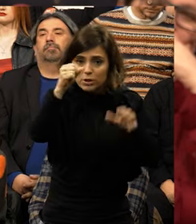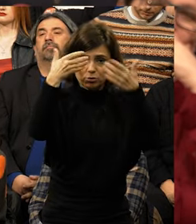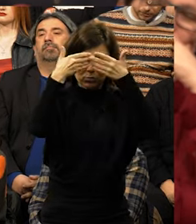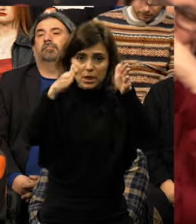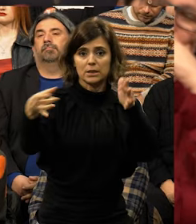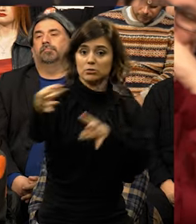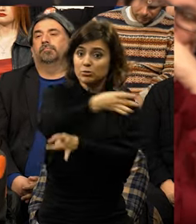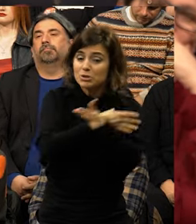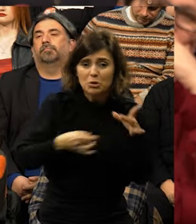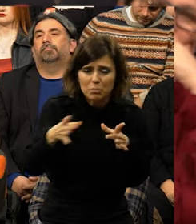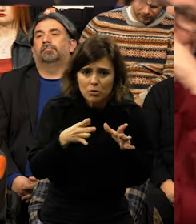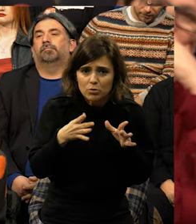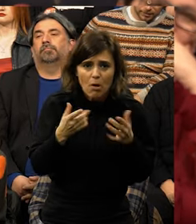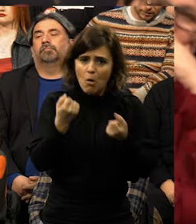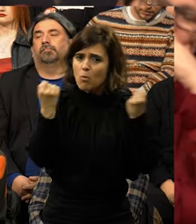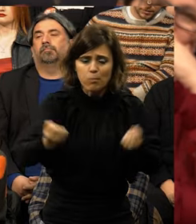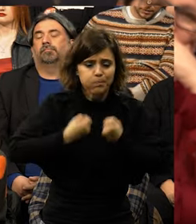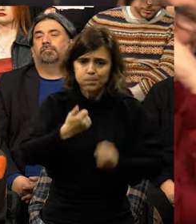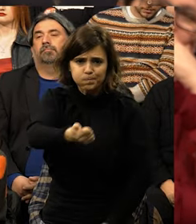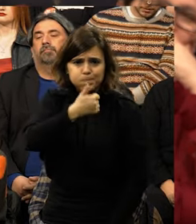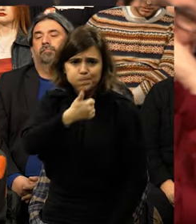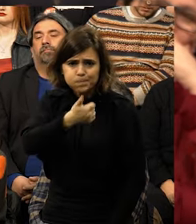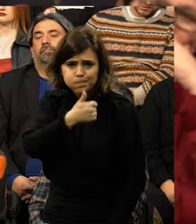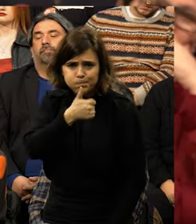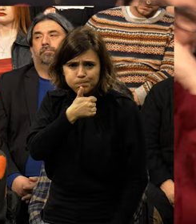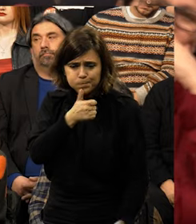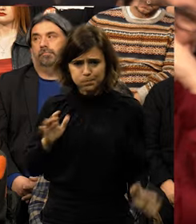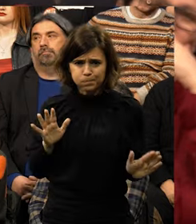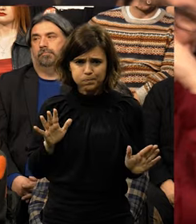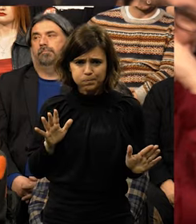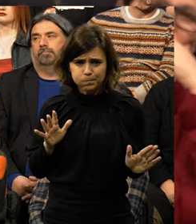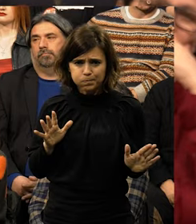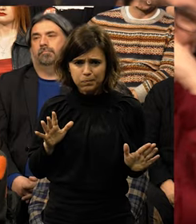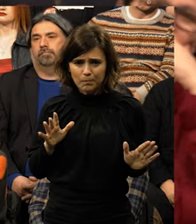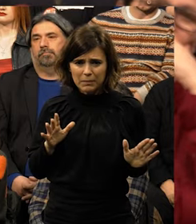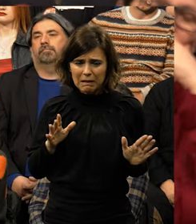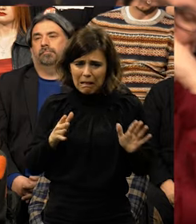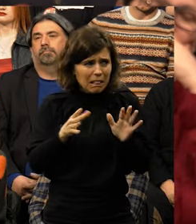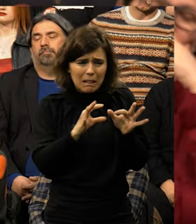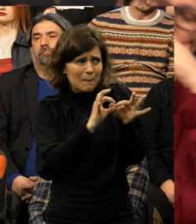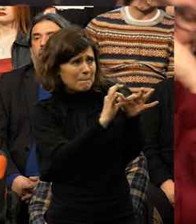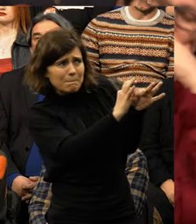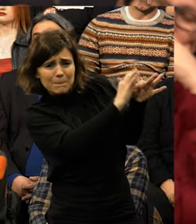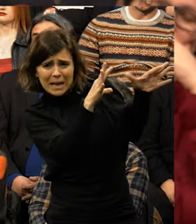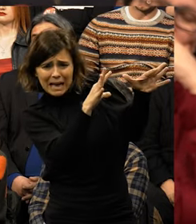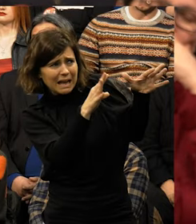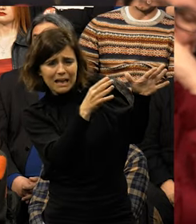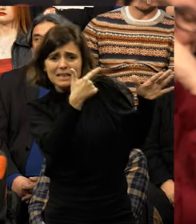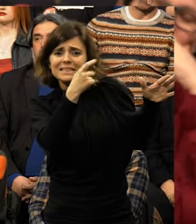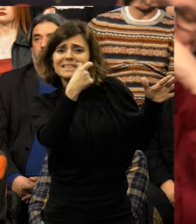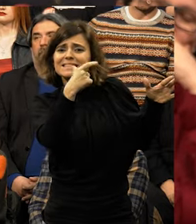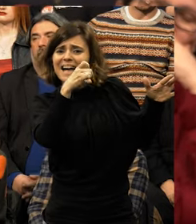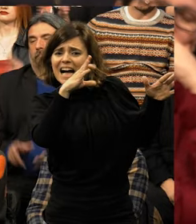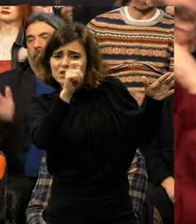2024 são incapazes de tomar uma posição que seja sequer próxima de toucher e de regan em 82